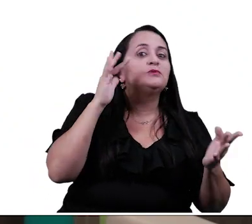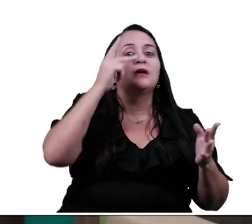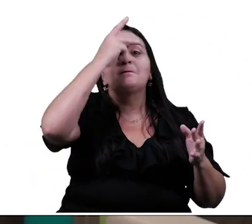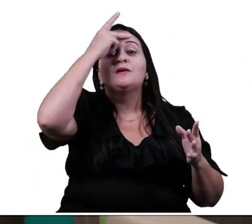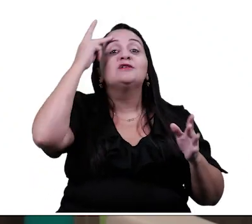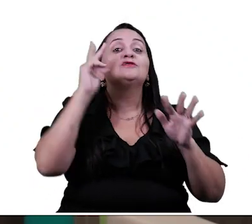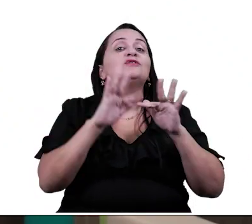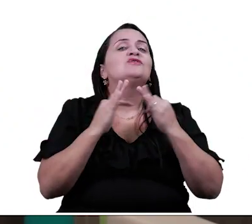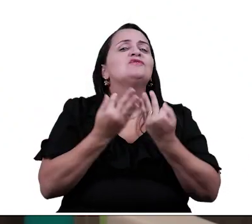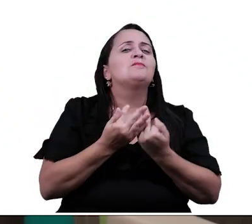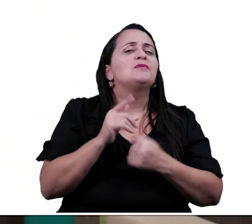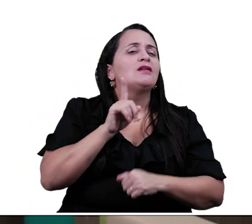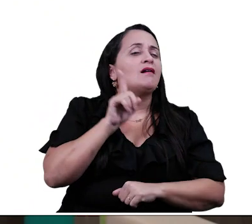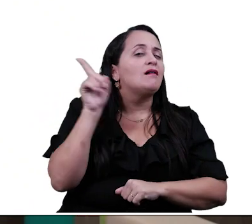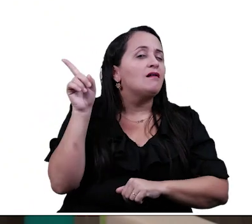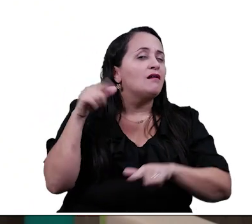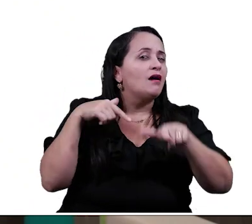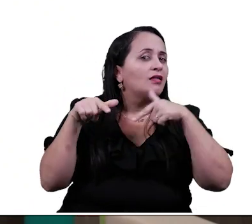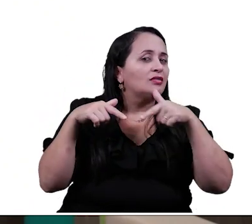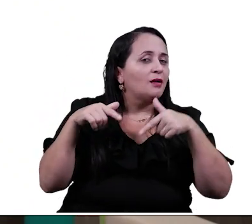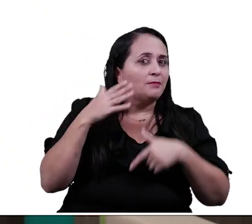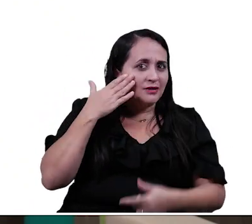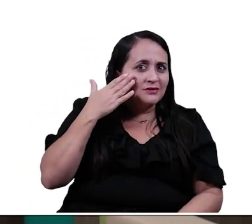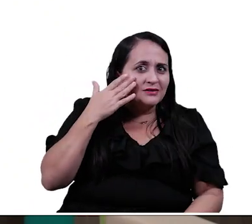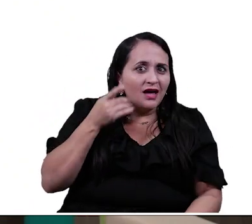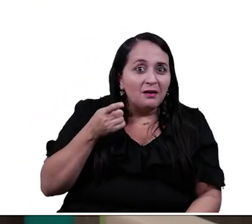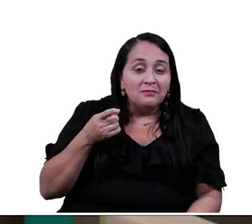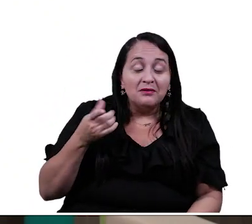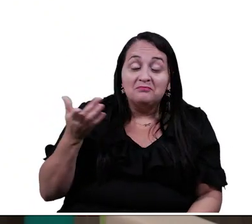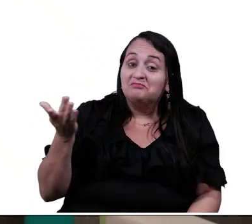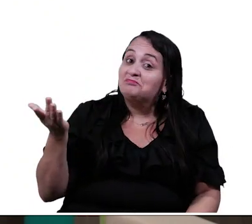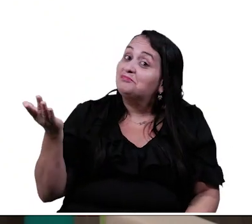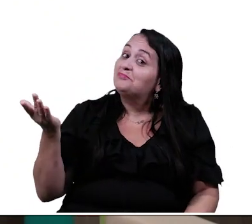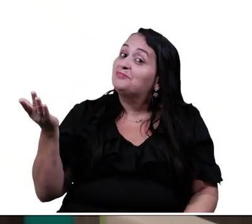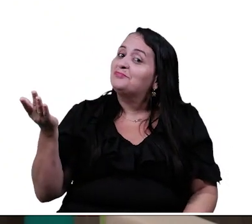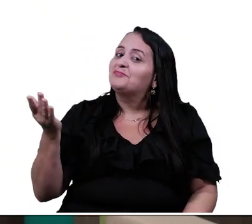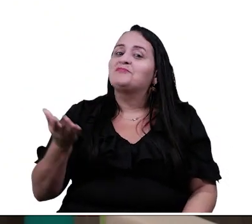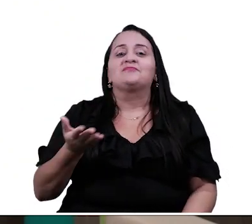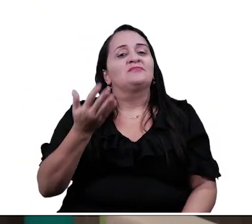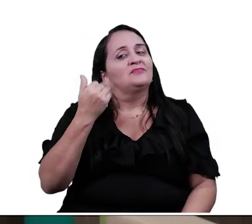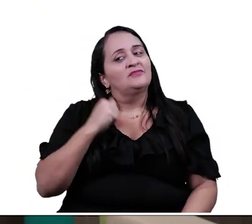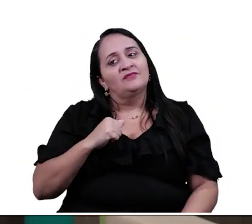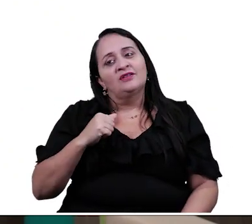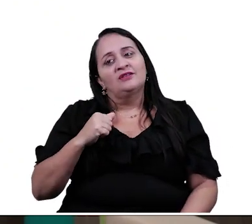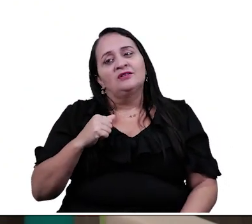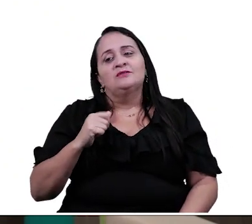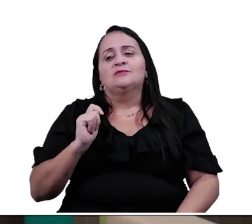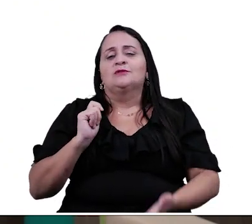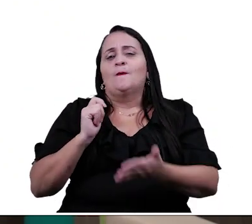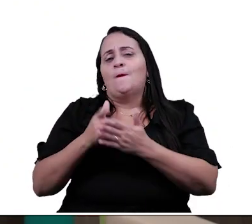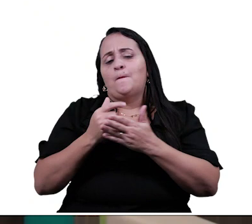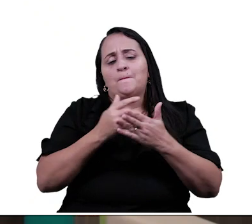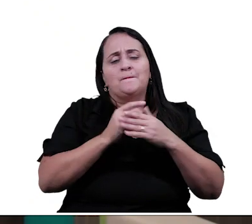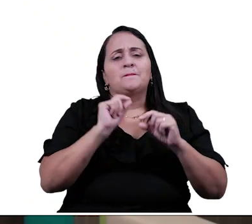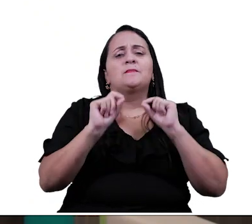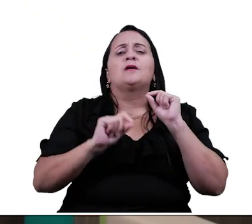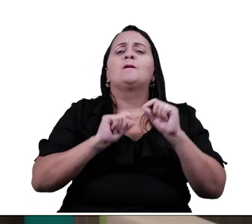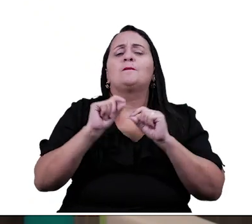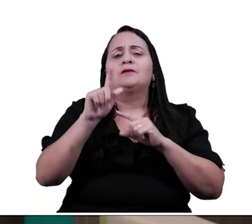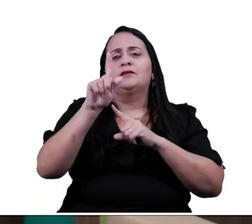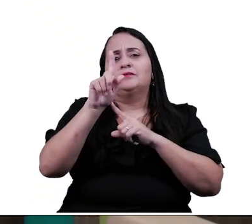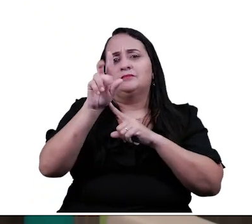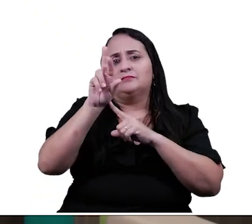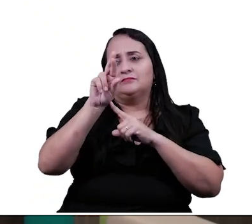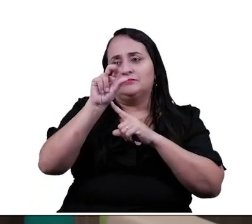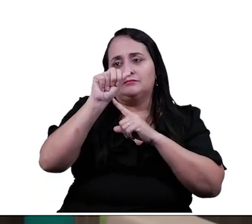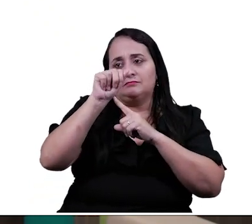muitas lembranças, muitos negócios. E a gente vai para lá hoje estudar sobre grandezas e